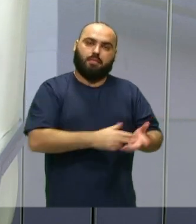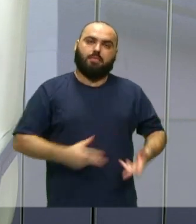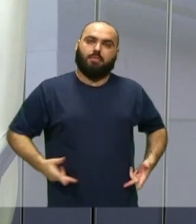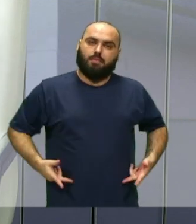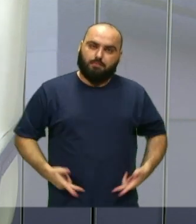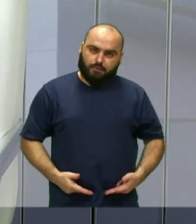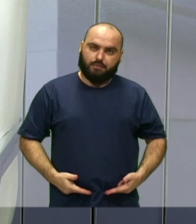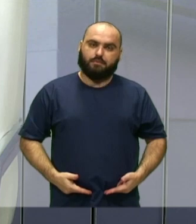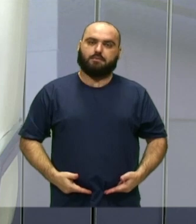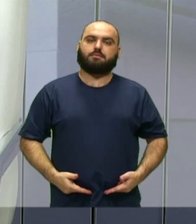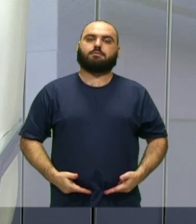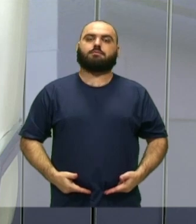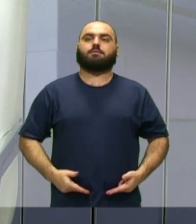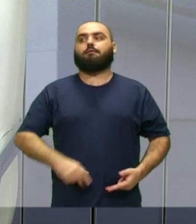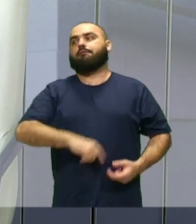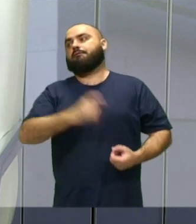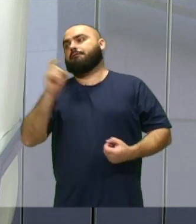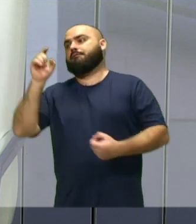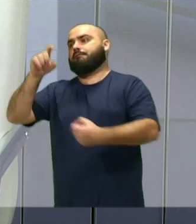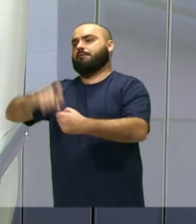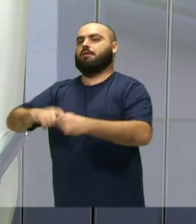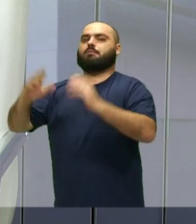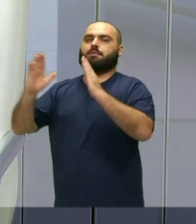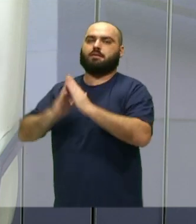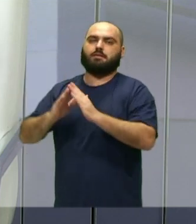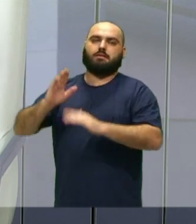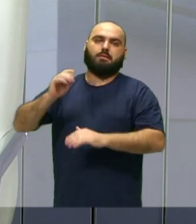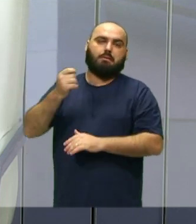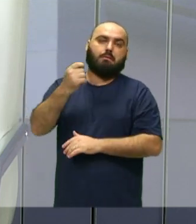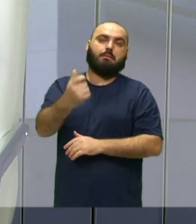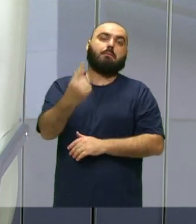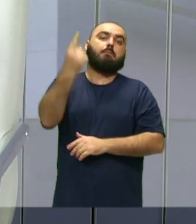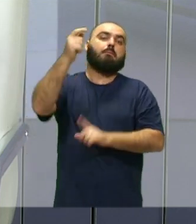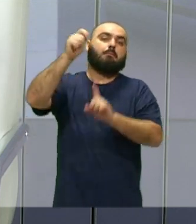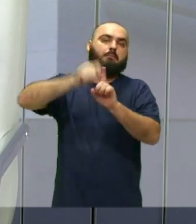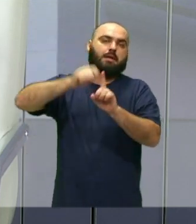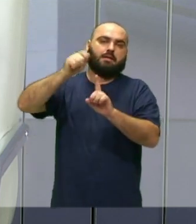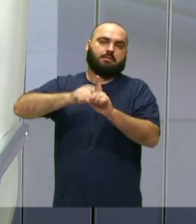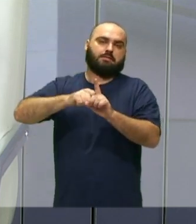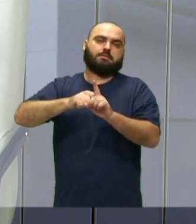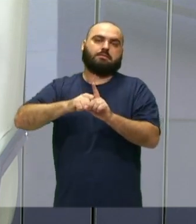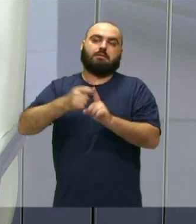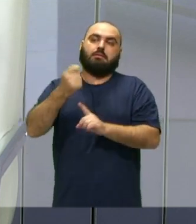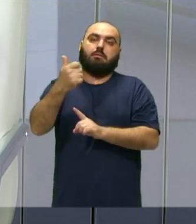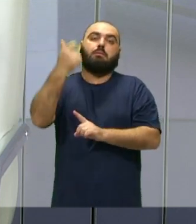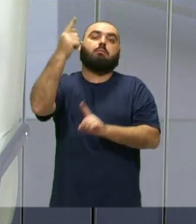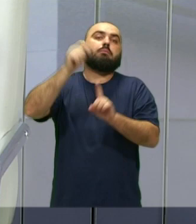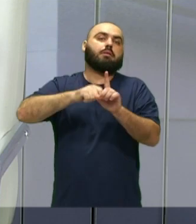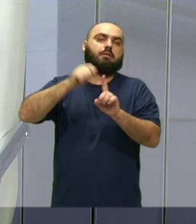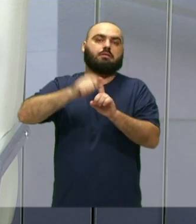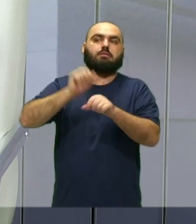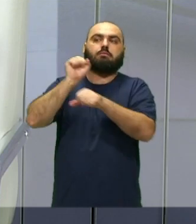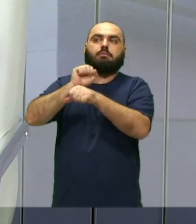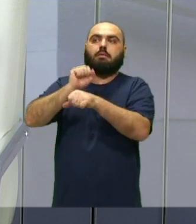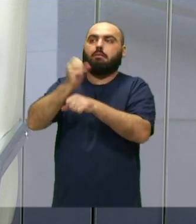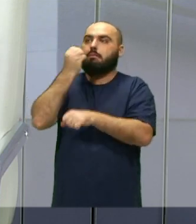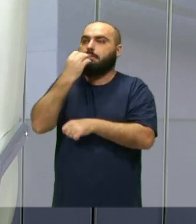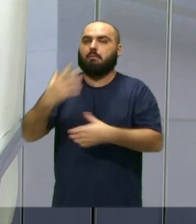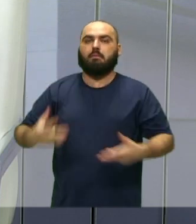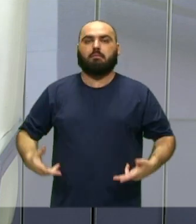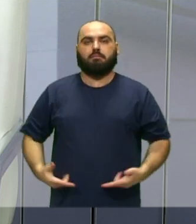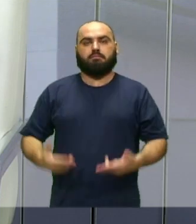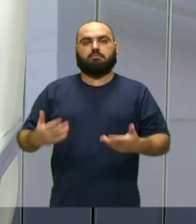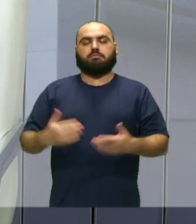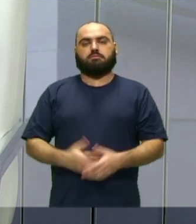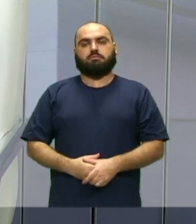novo, fechar a laqueadura, voltar para casa e passar quase um mês aí, que é como se fosse passar quase um mês aí esperando para ficar bom. Então, hoje